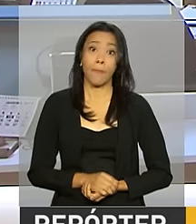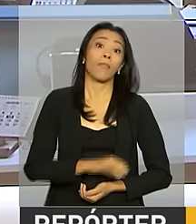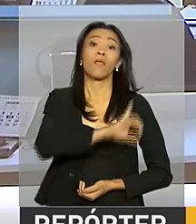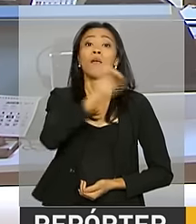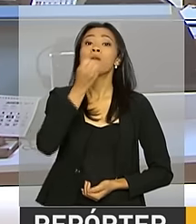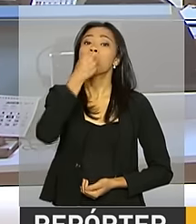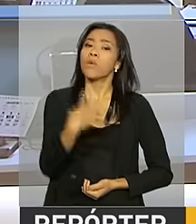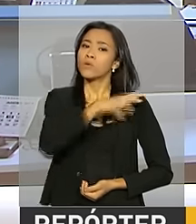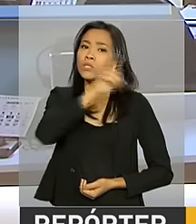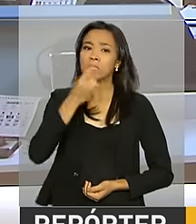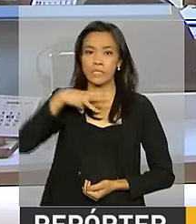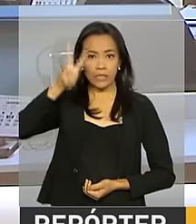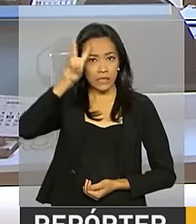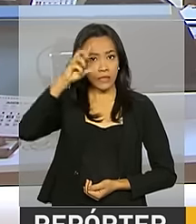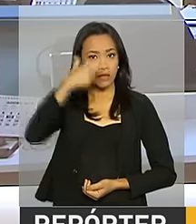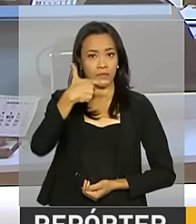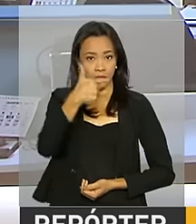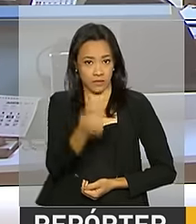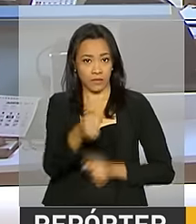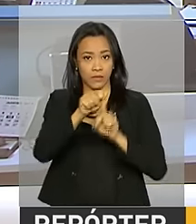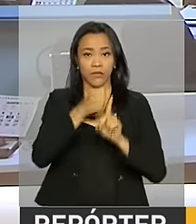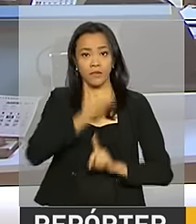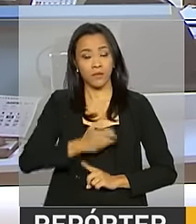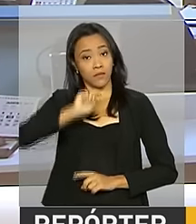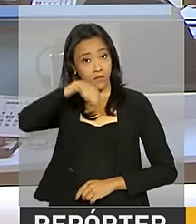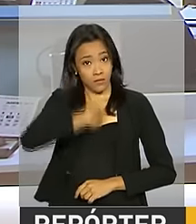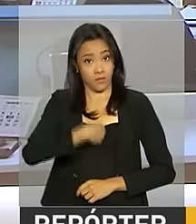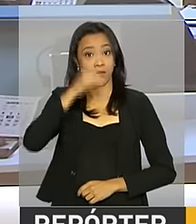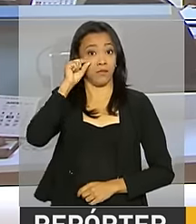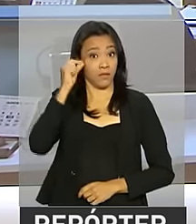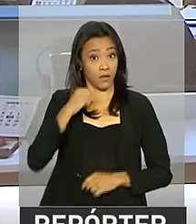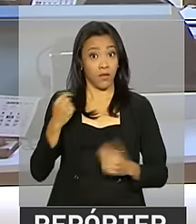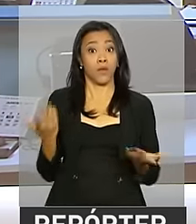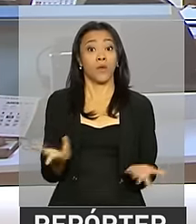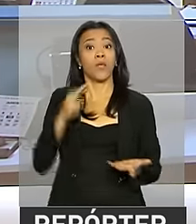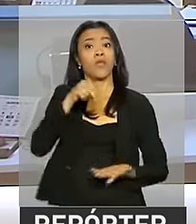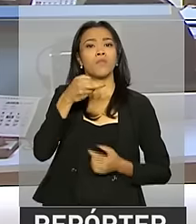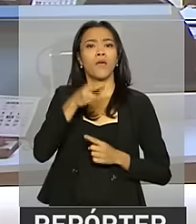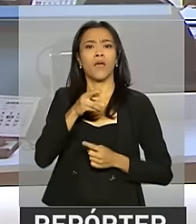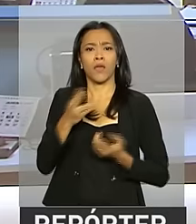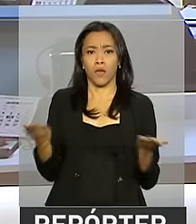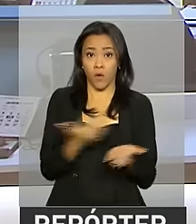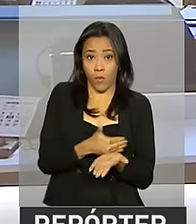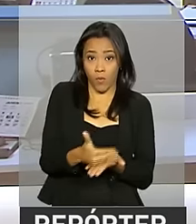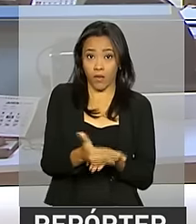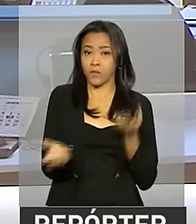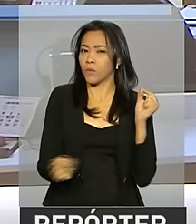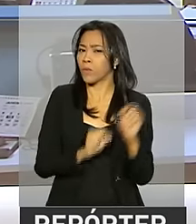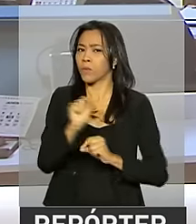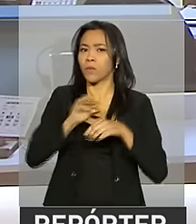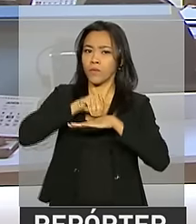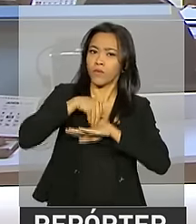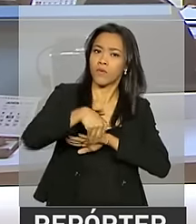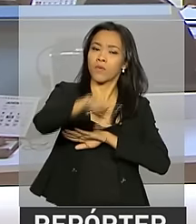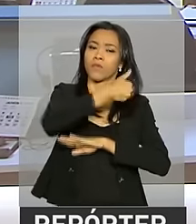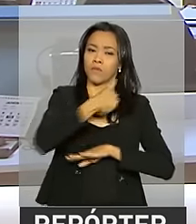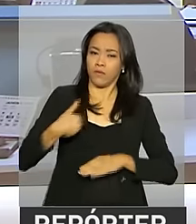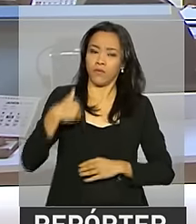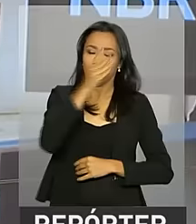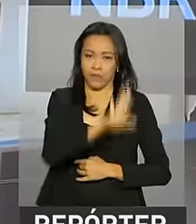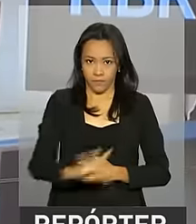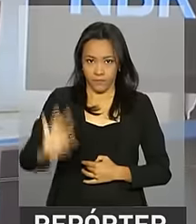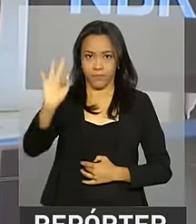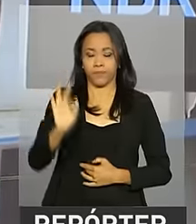Olá bom dia terça-feira 27 de Dezembro eu sou Leandro Alarcon e o repórter NBR começa agora com as notícias do governo